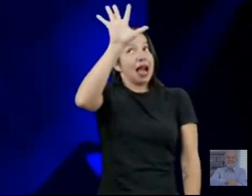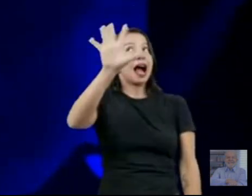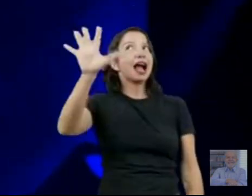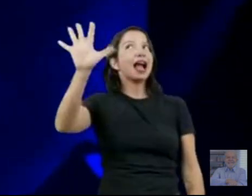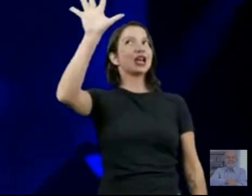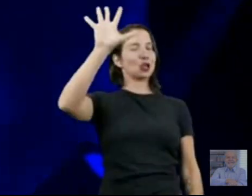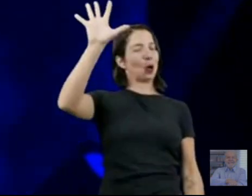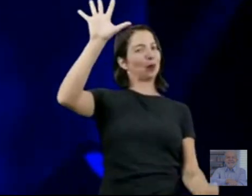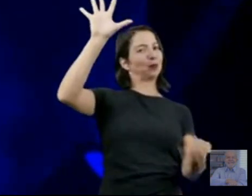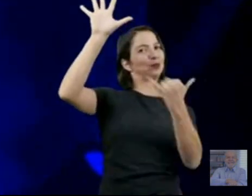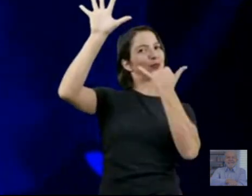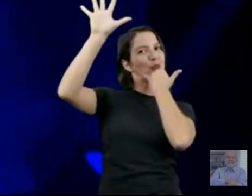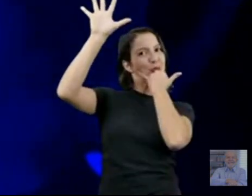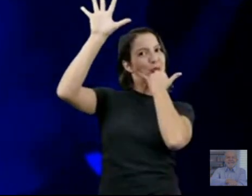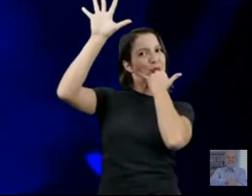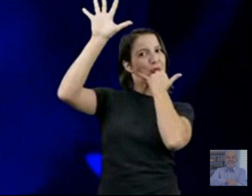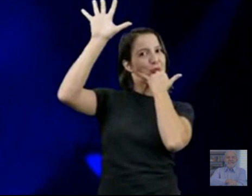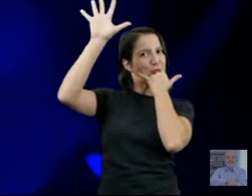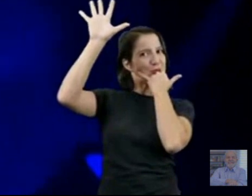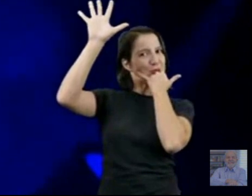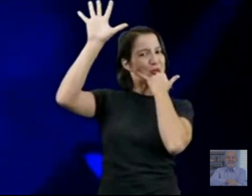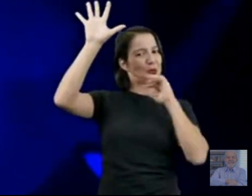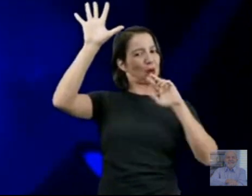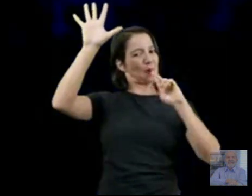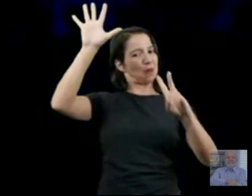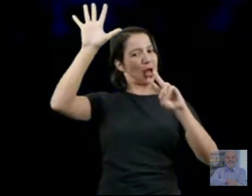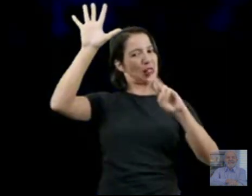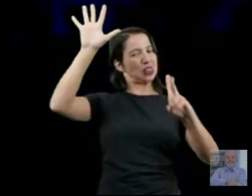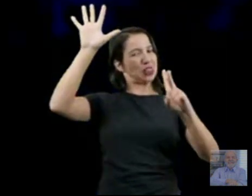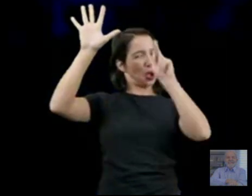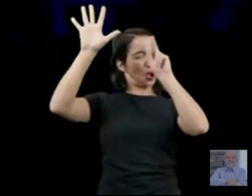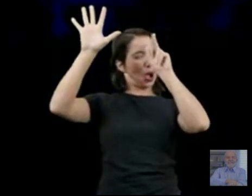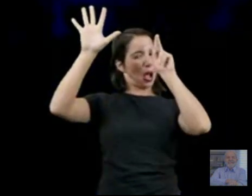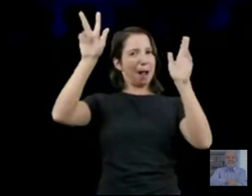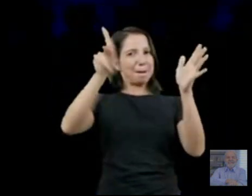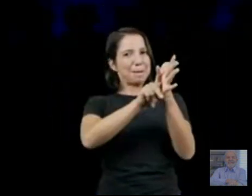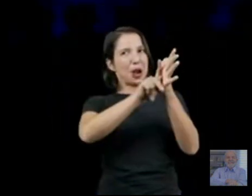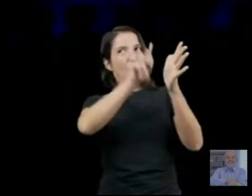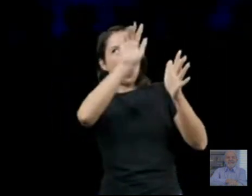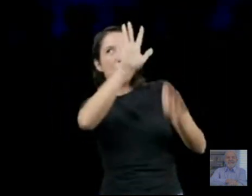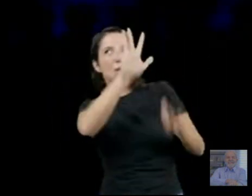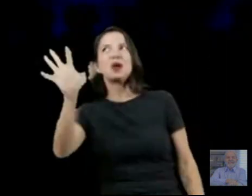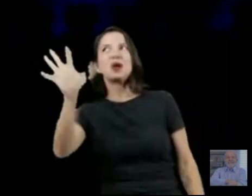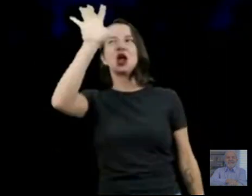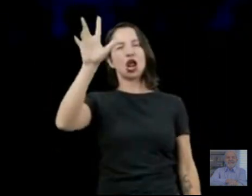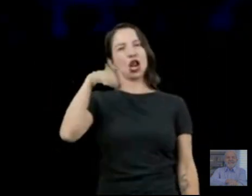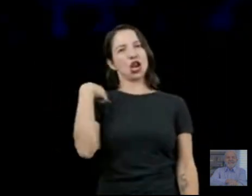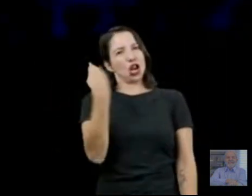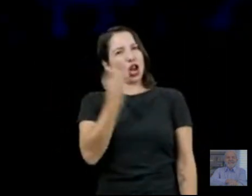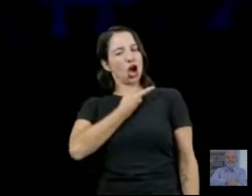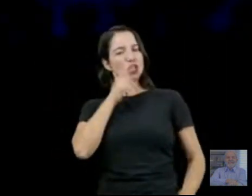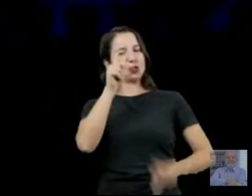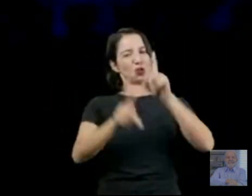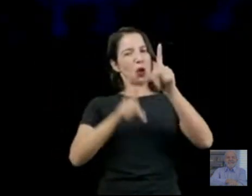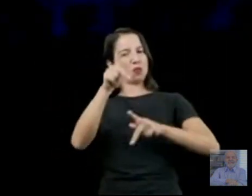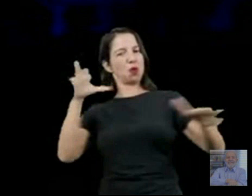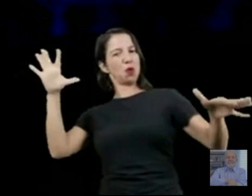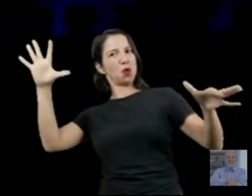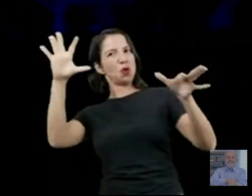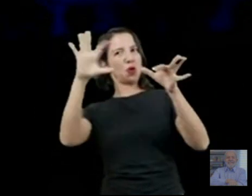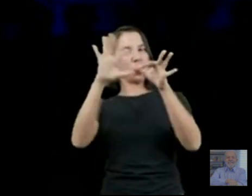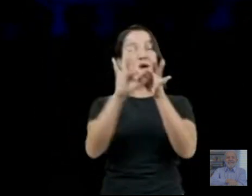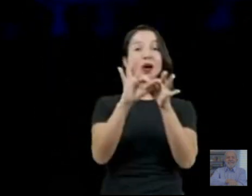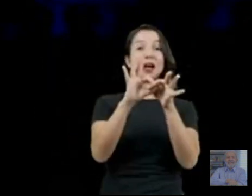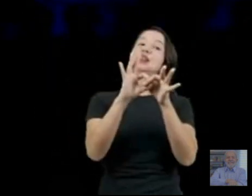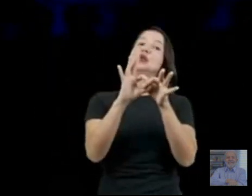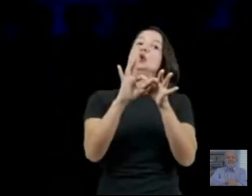é bairrismo não, somos um povo coeso, cada elo tem seu peso, na construção